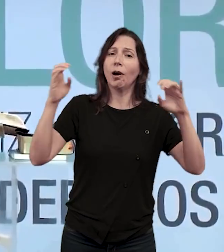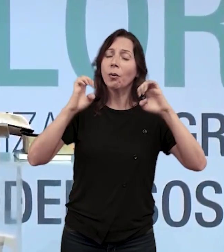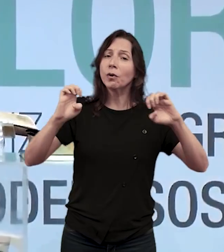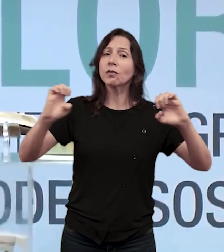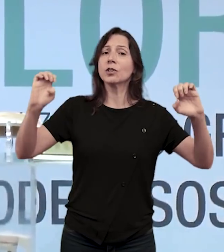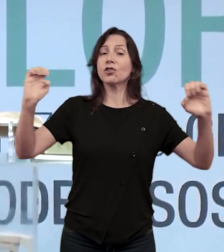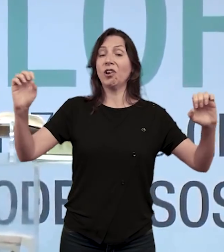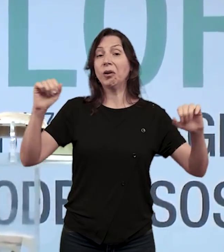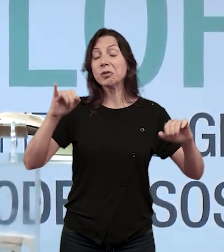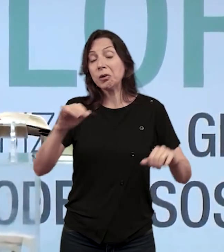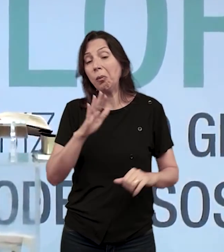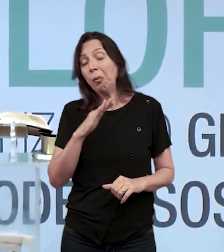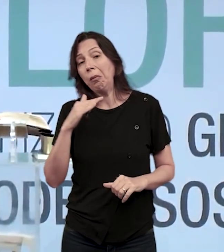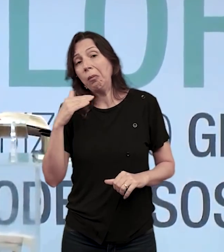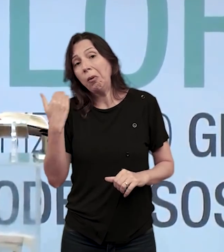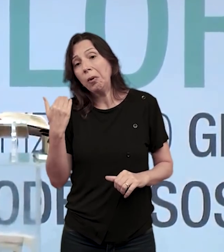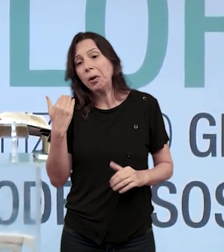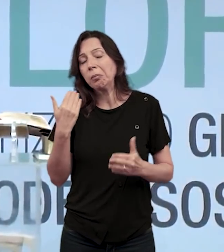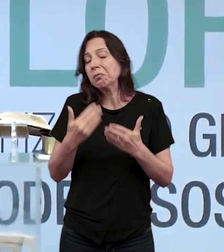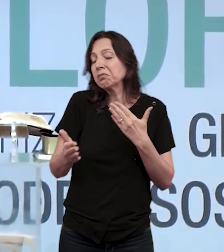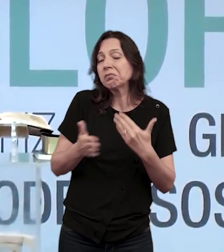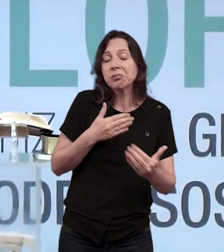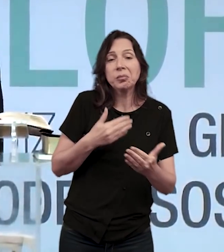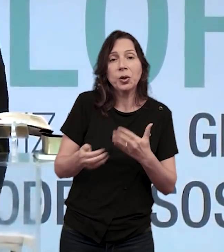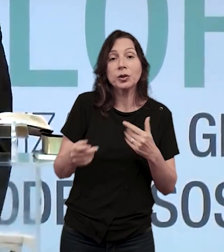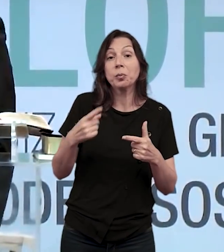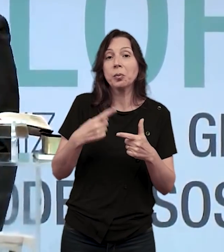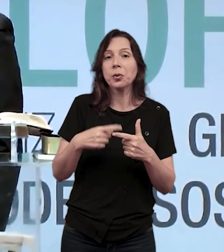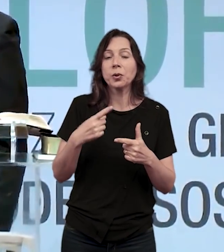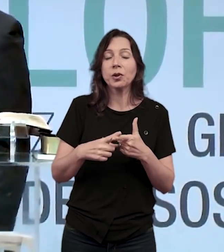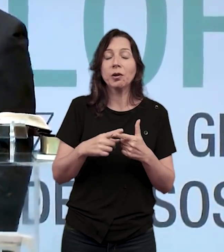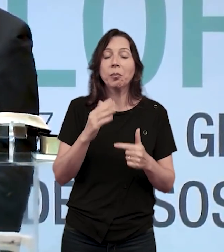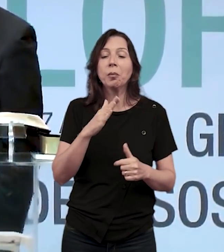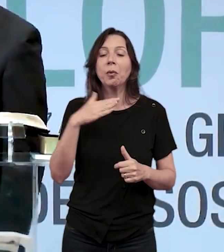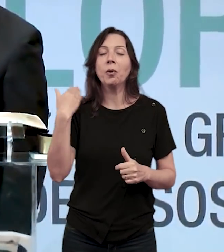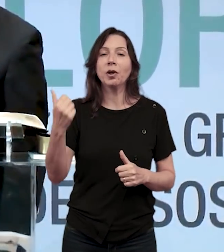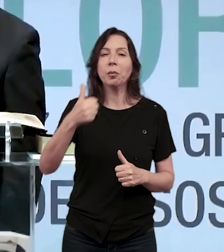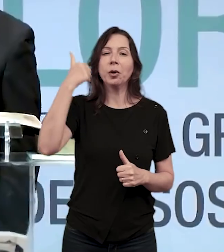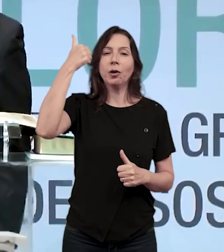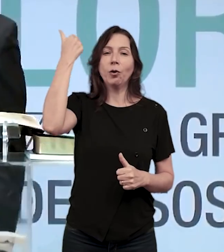se eu morrer também, não tem problema, porque para mim o viver é Cristo e o morrer é lucro.